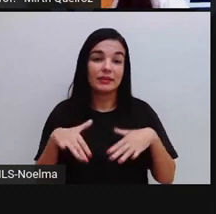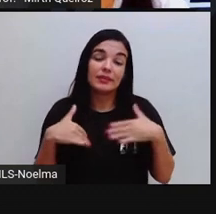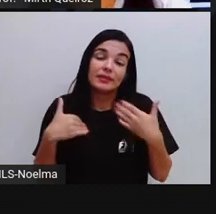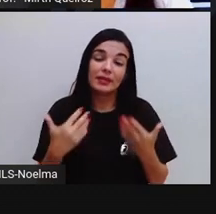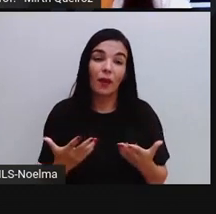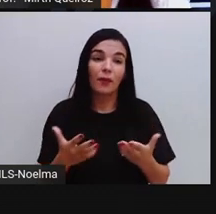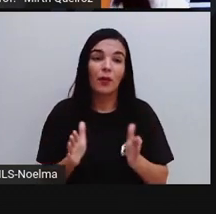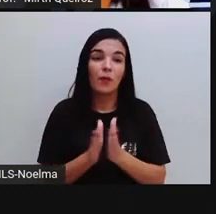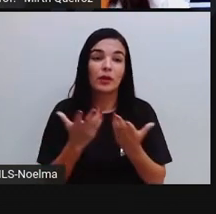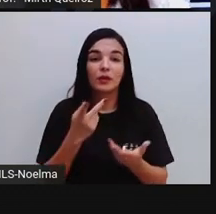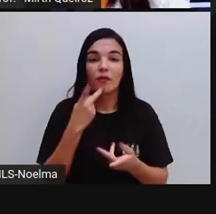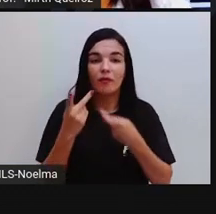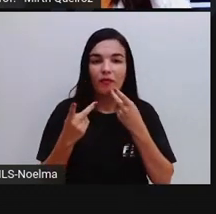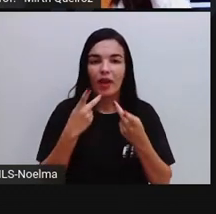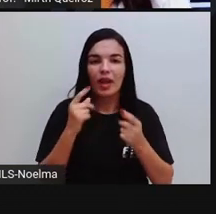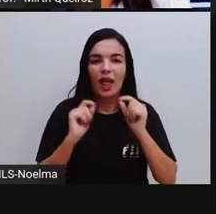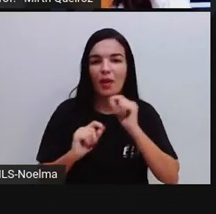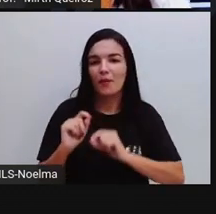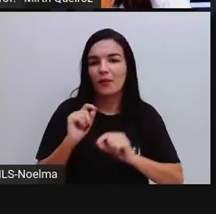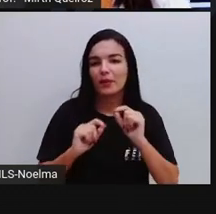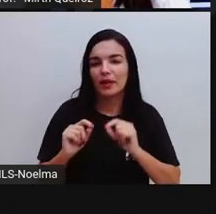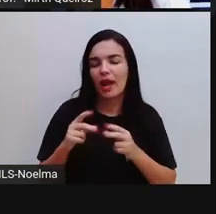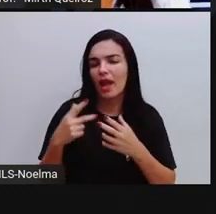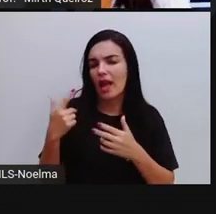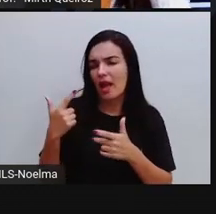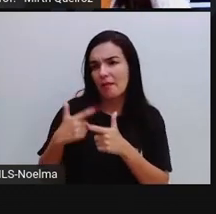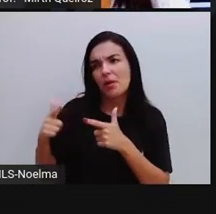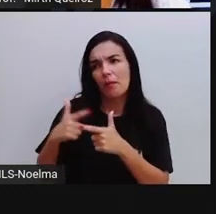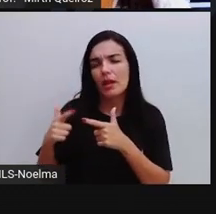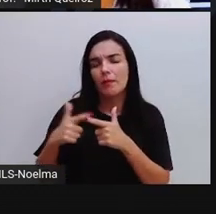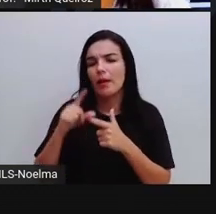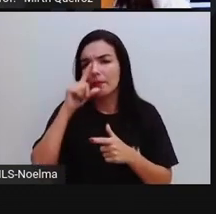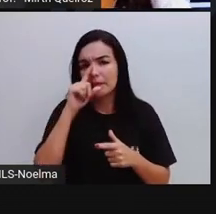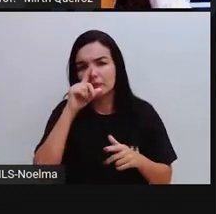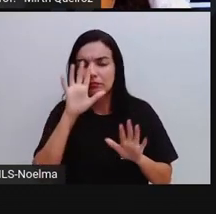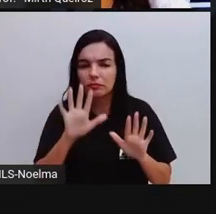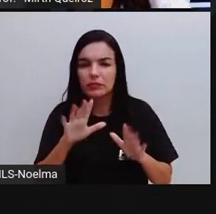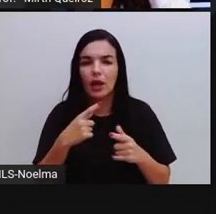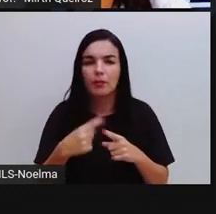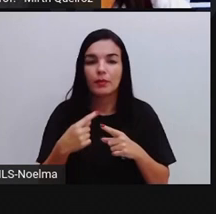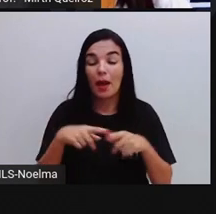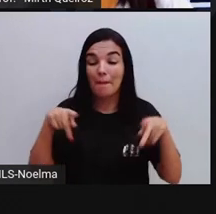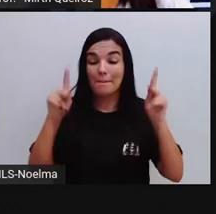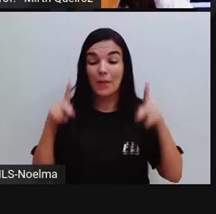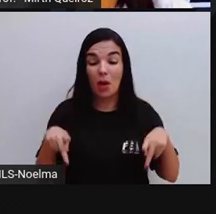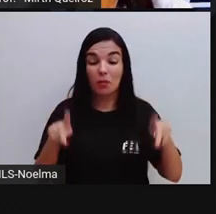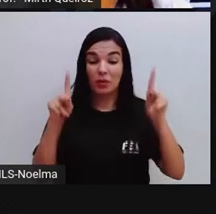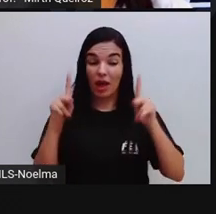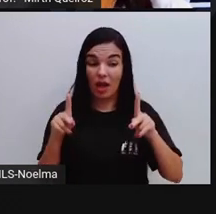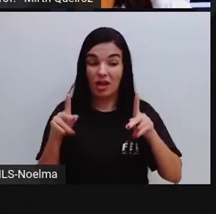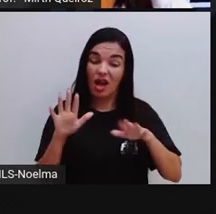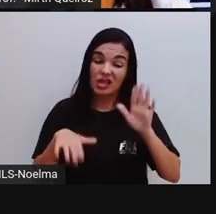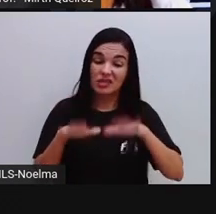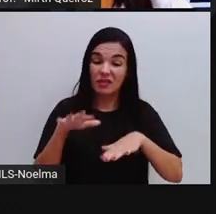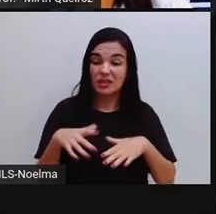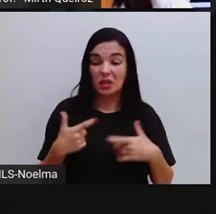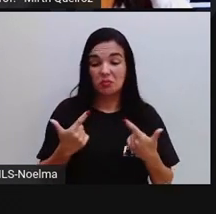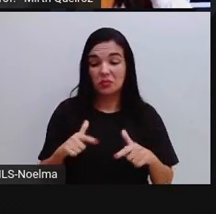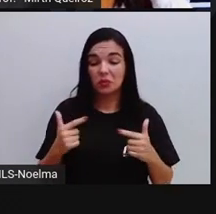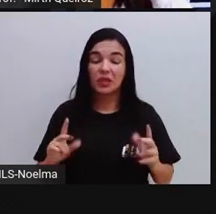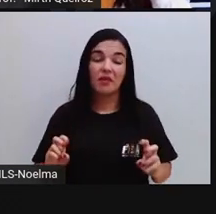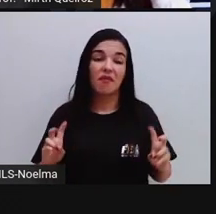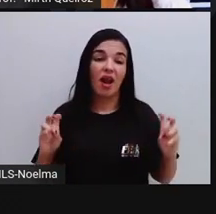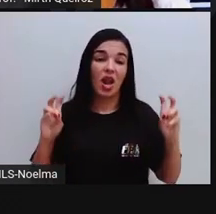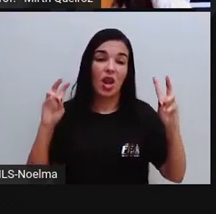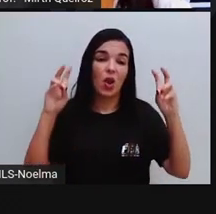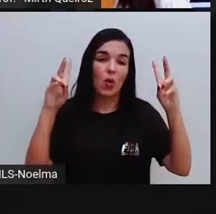poesia popular, é muito complicado, porque tudo que é popular, muitas vezes, é desvalorizado, né? E